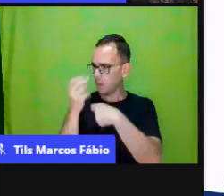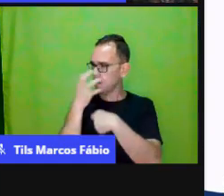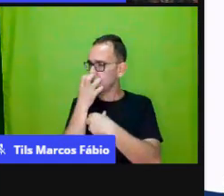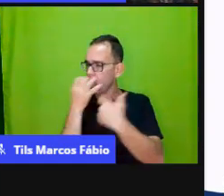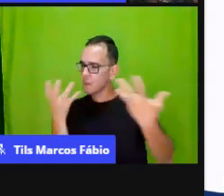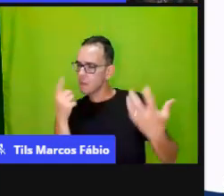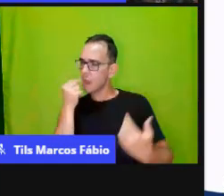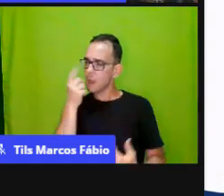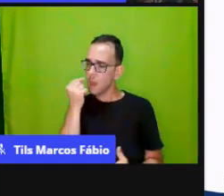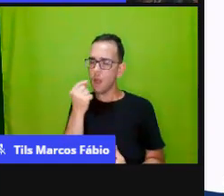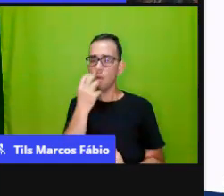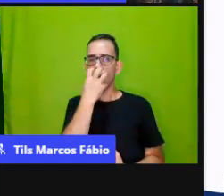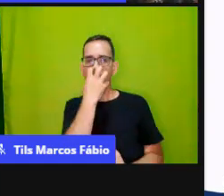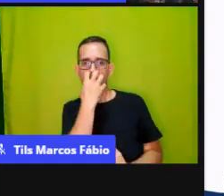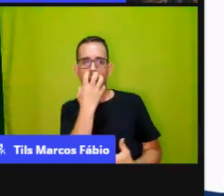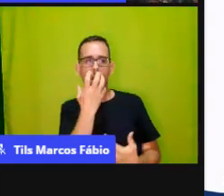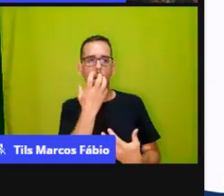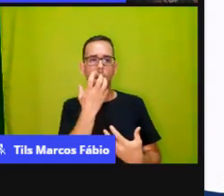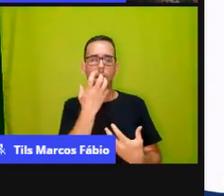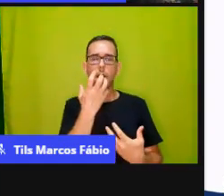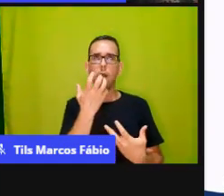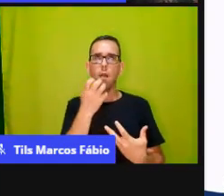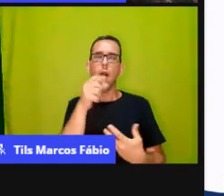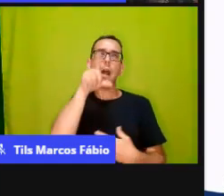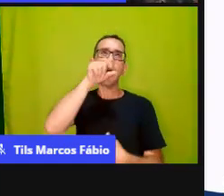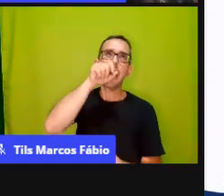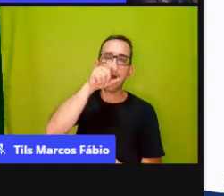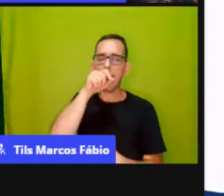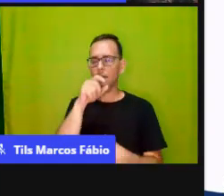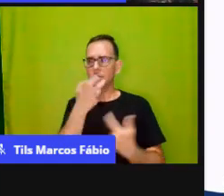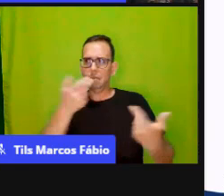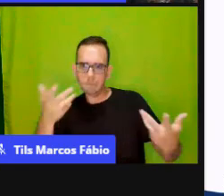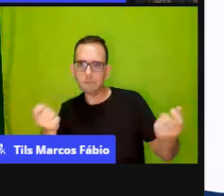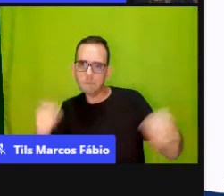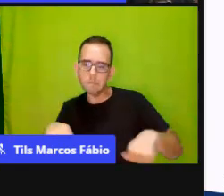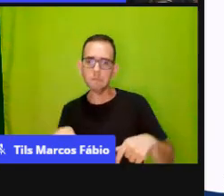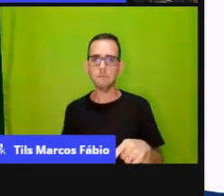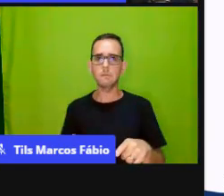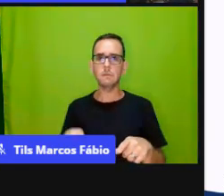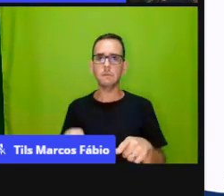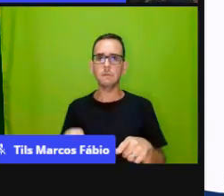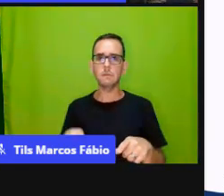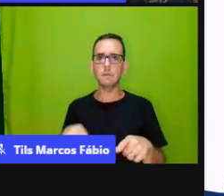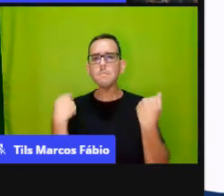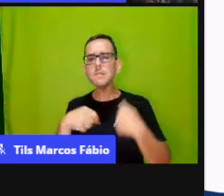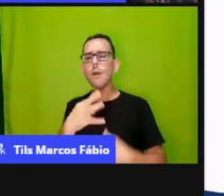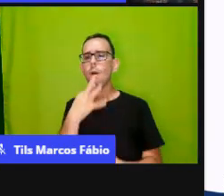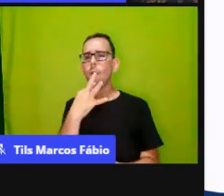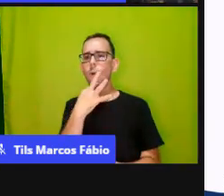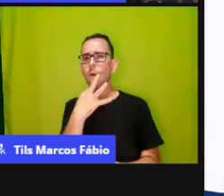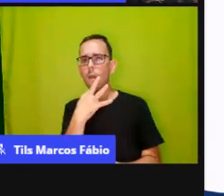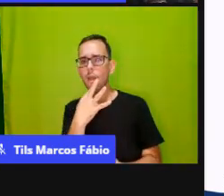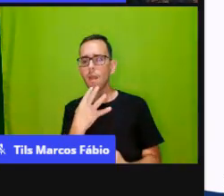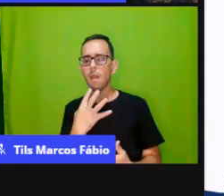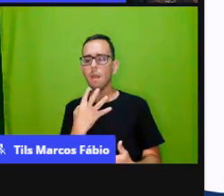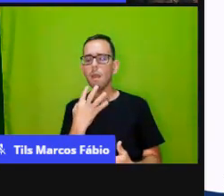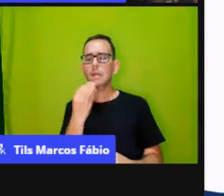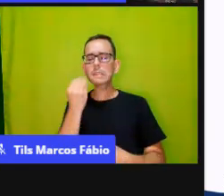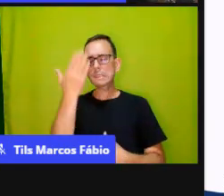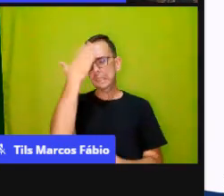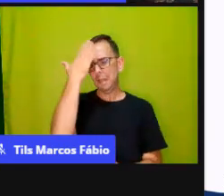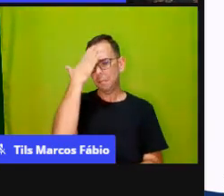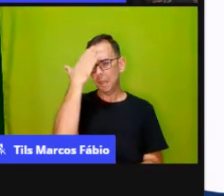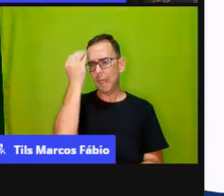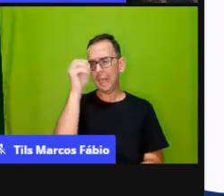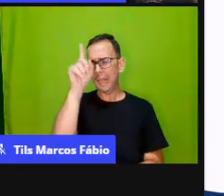um porquinho da Índia, uma ave, um cachorro, a gente precisa conhecer, saber quem é